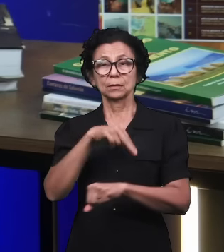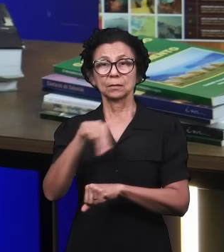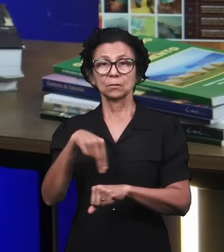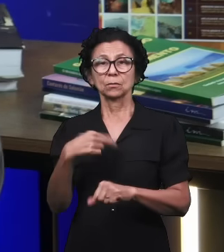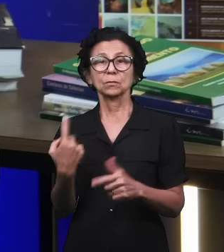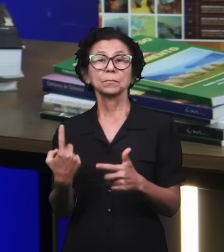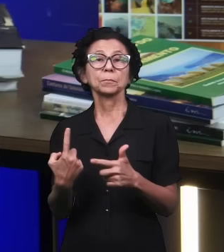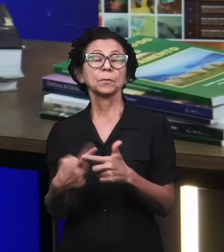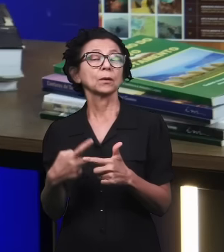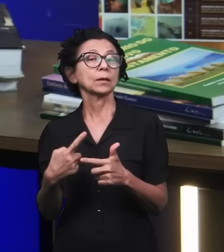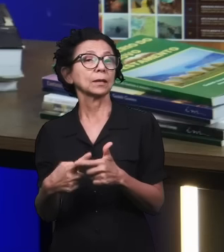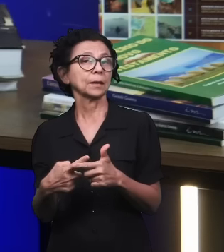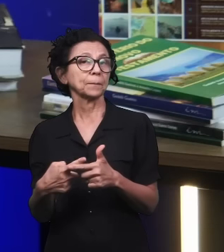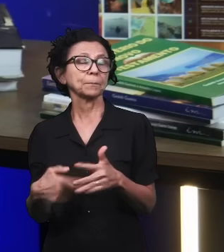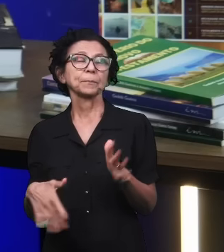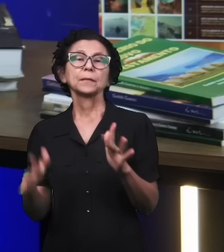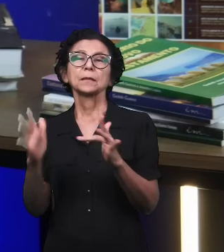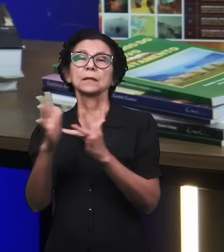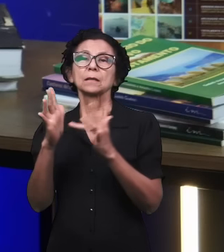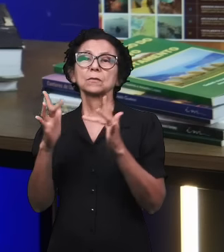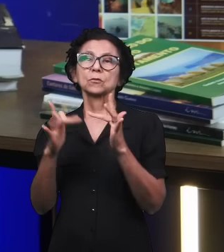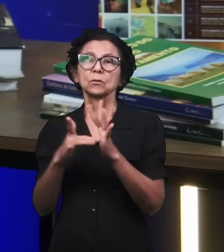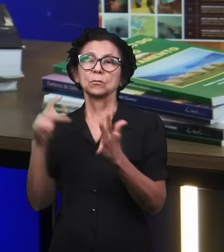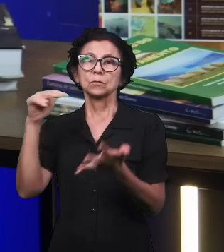para resgatar o homem, né?